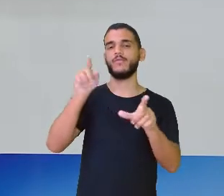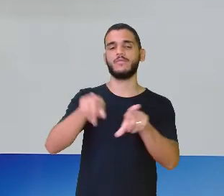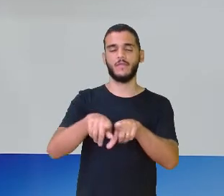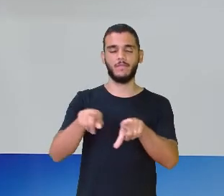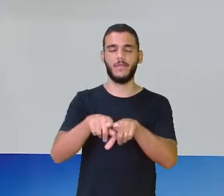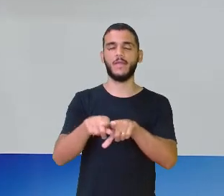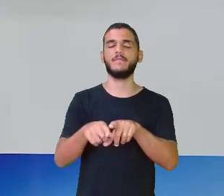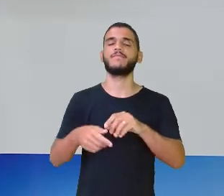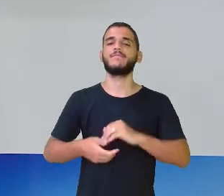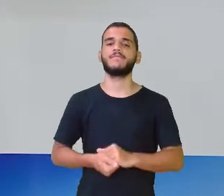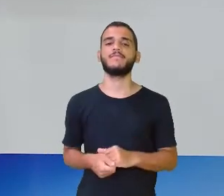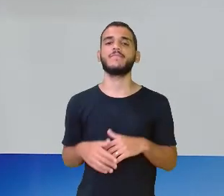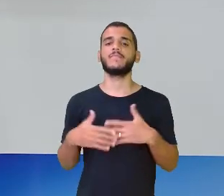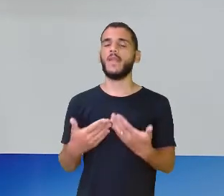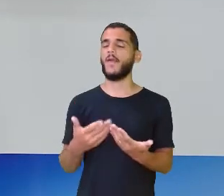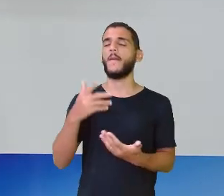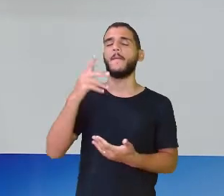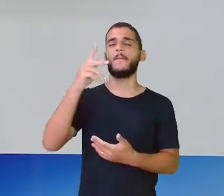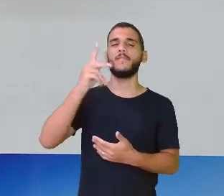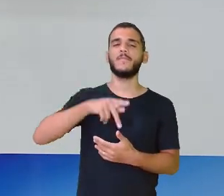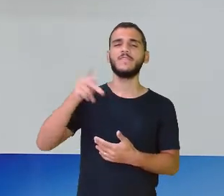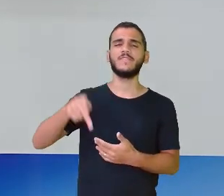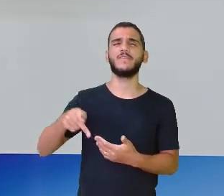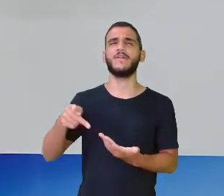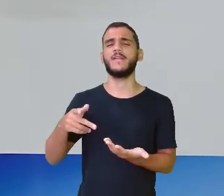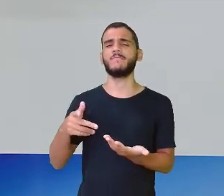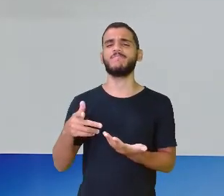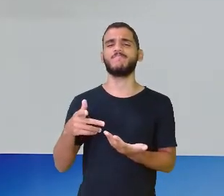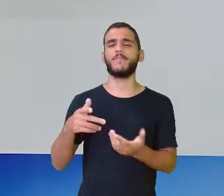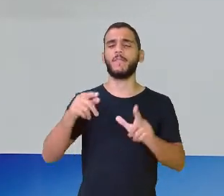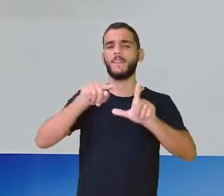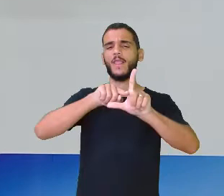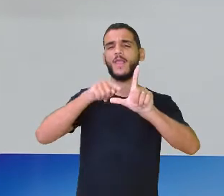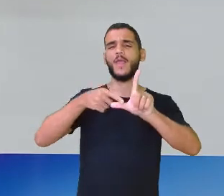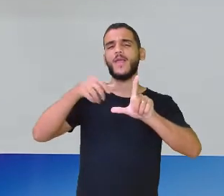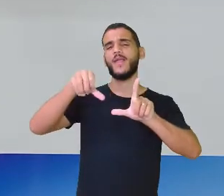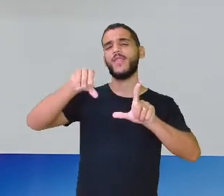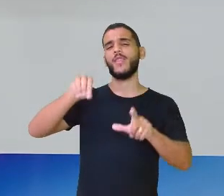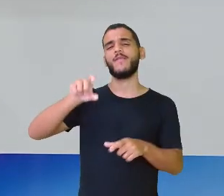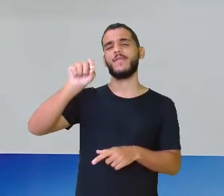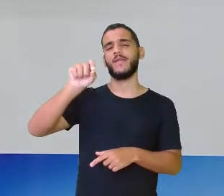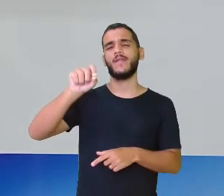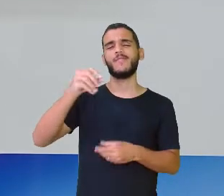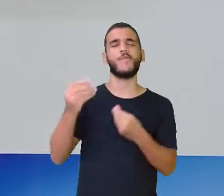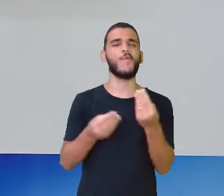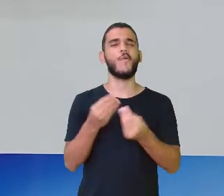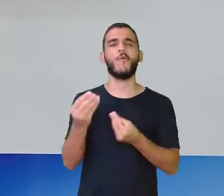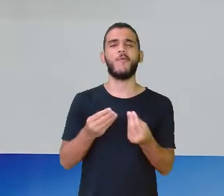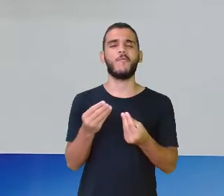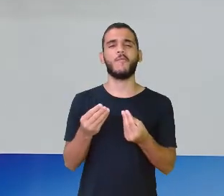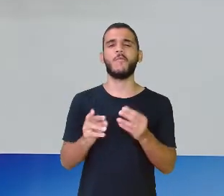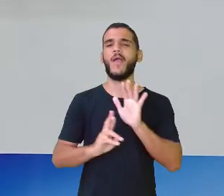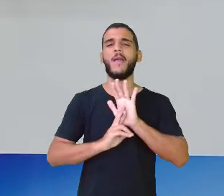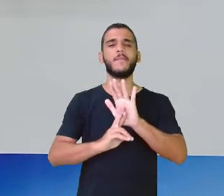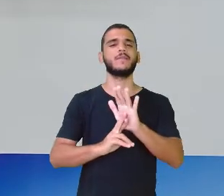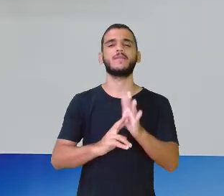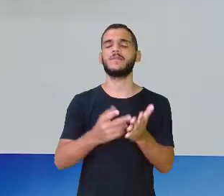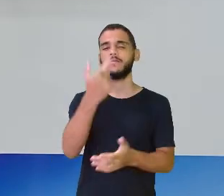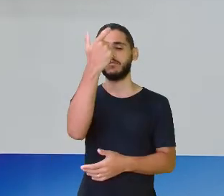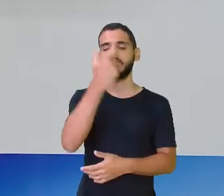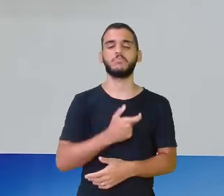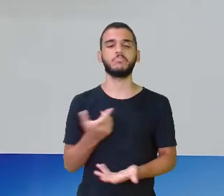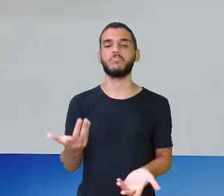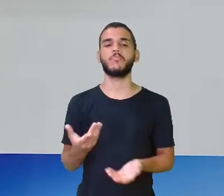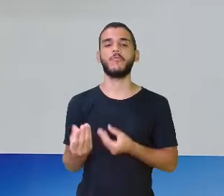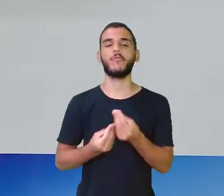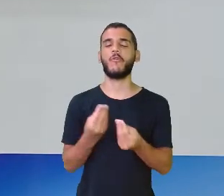360 graus. Professora, e esses ângulos de 90 graus, como seria a senhora representando para a gente? É